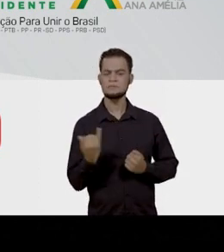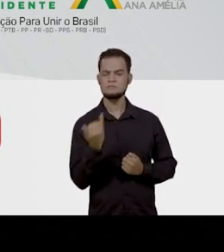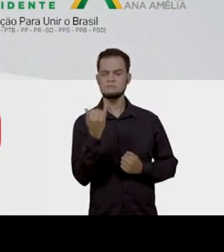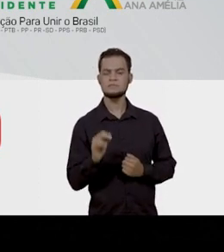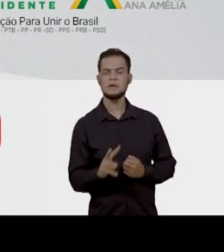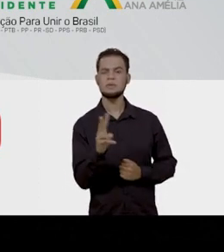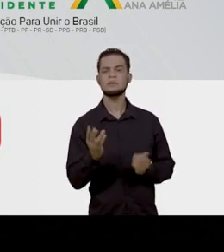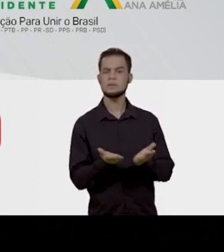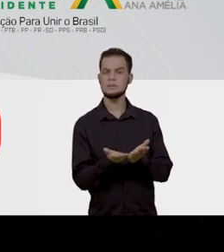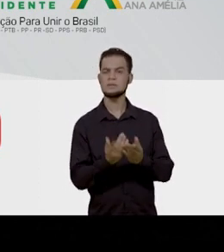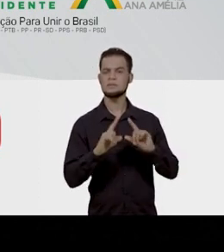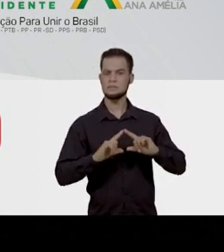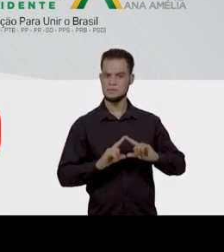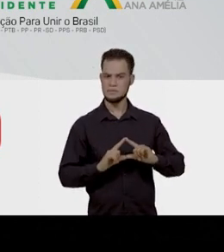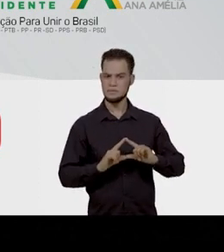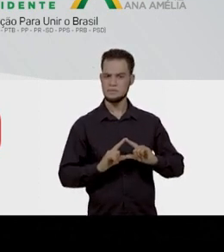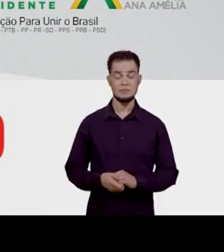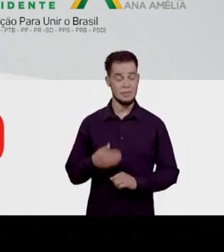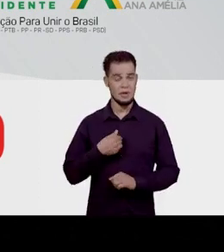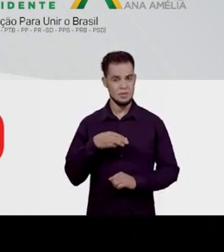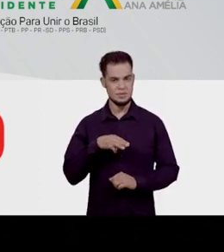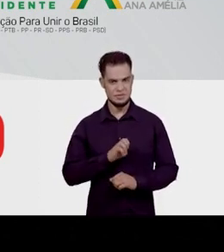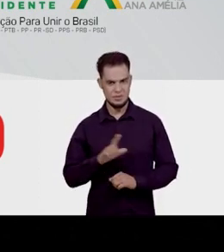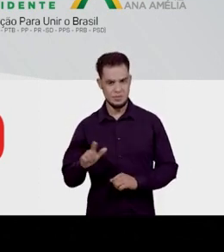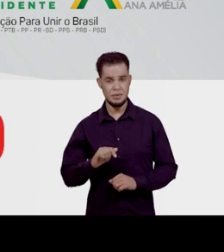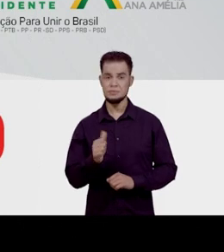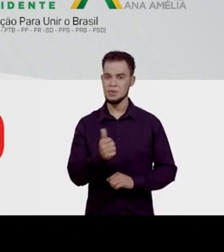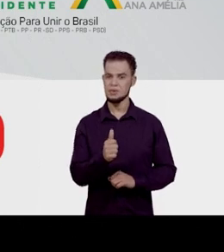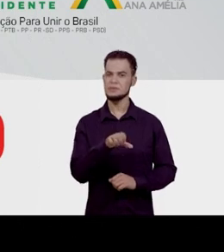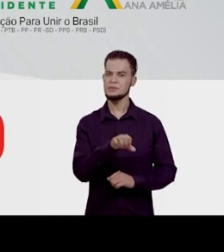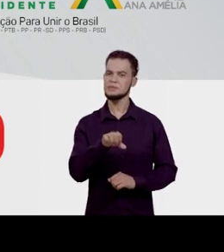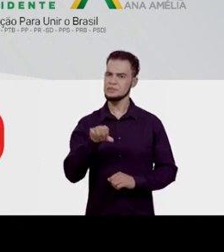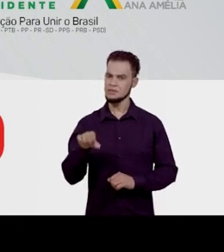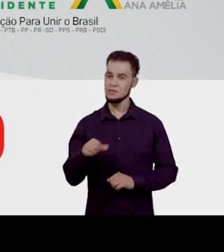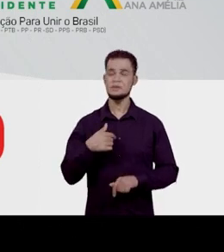família e os valores cristãos na Assembleia. Sou Mel Monteiro,